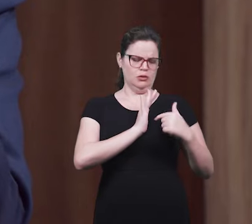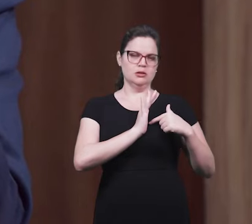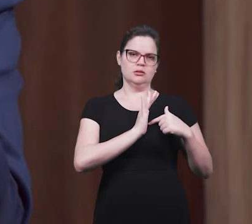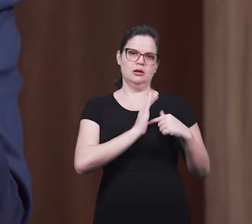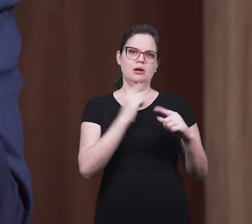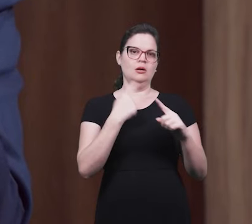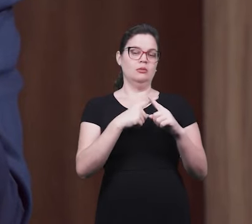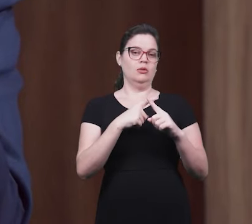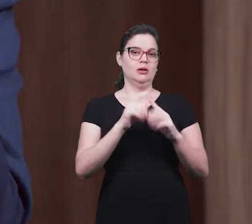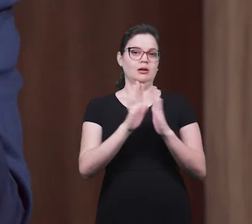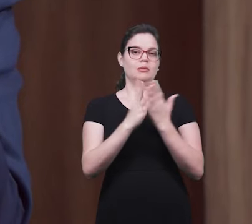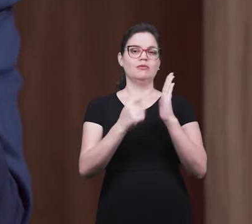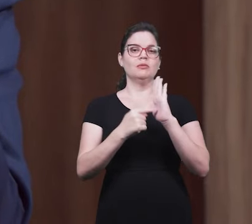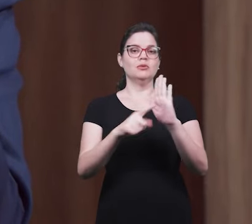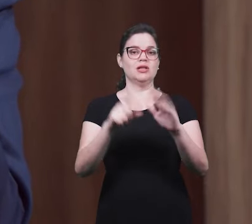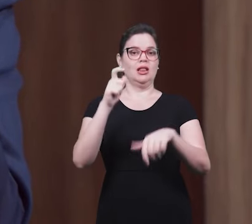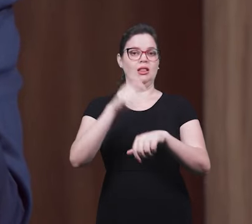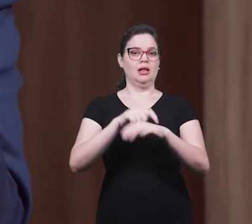Jesus voltar,